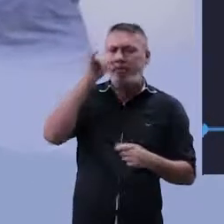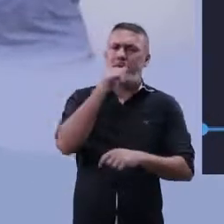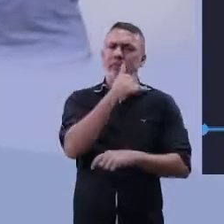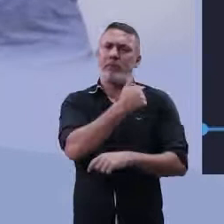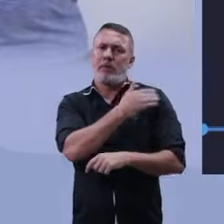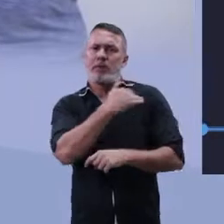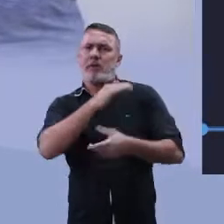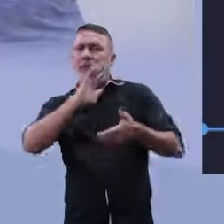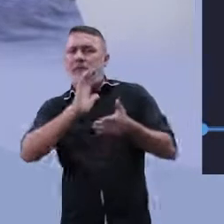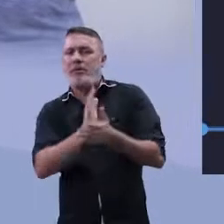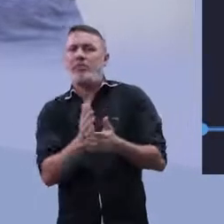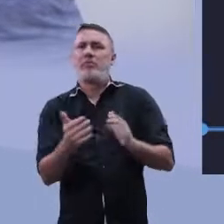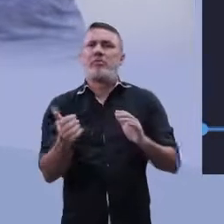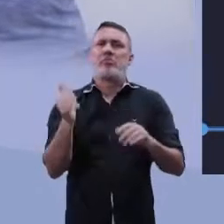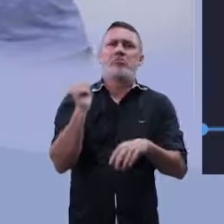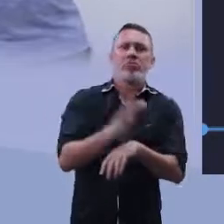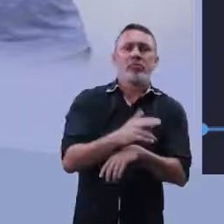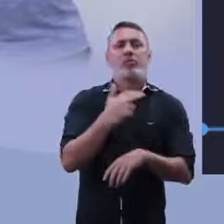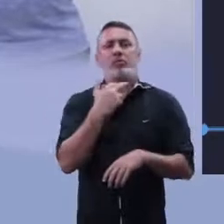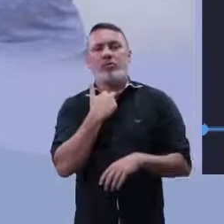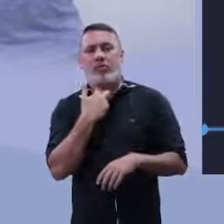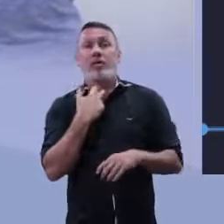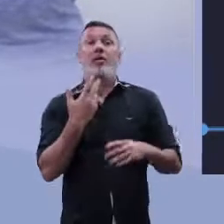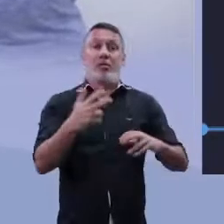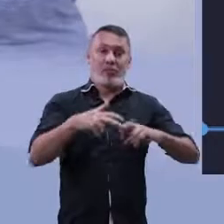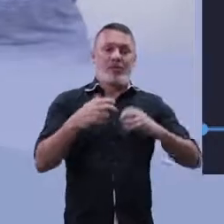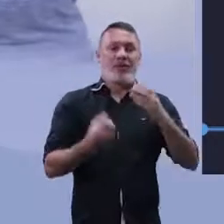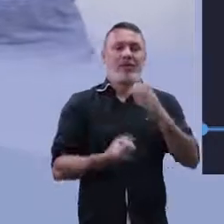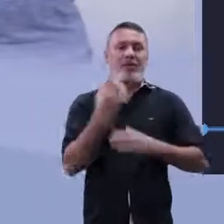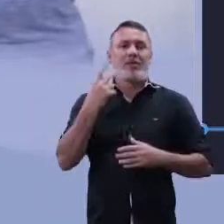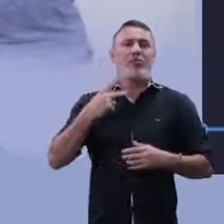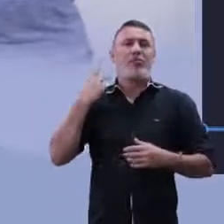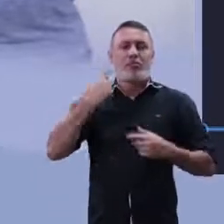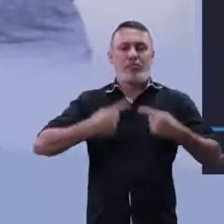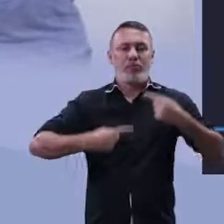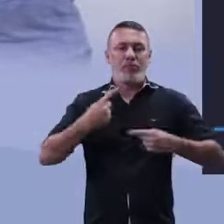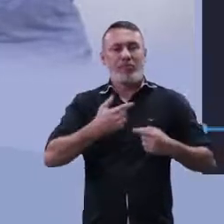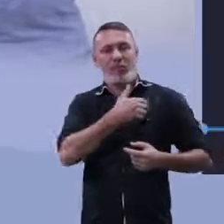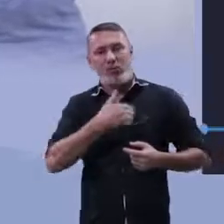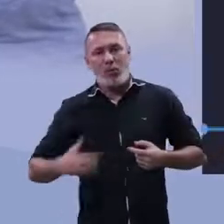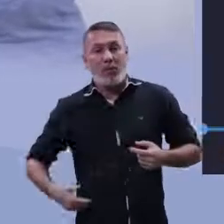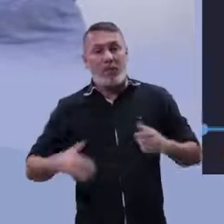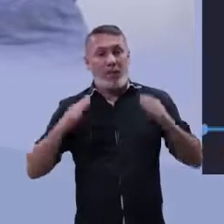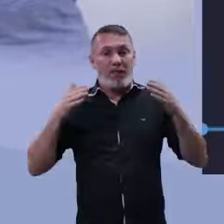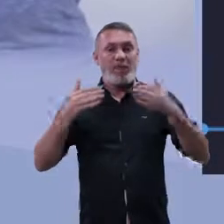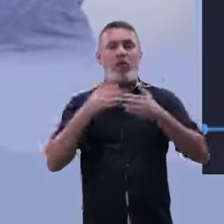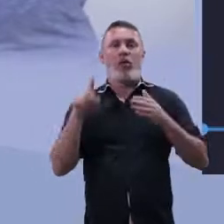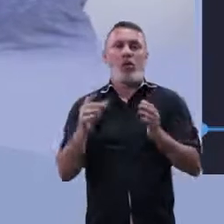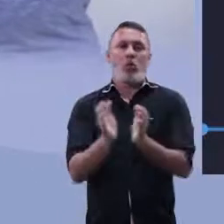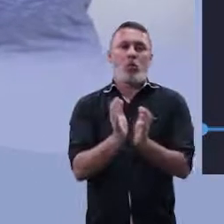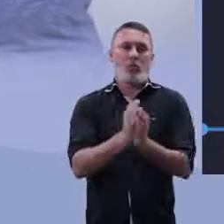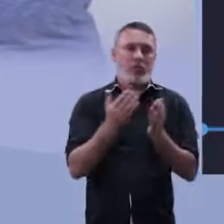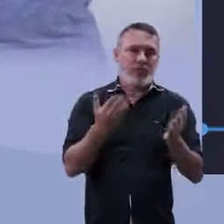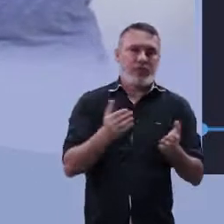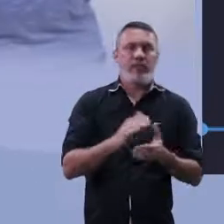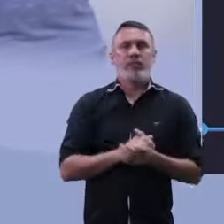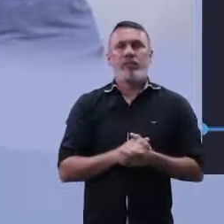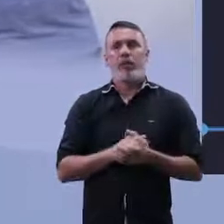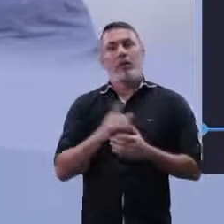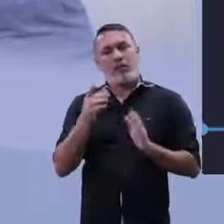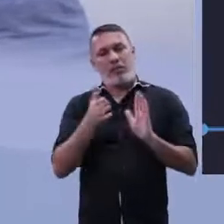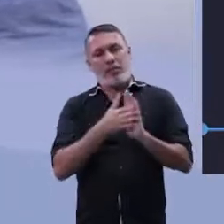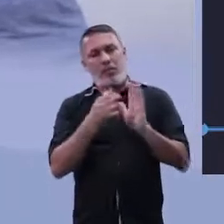ele fala bem assim, ó, e aí criar uma certa políticas públicas para políticas específicas para este grupo.